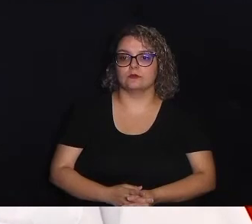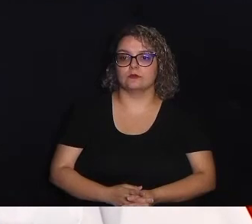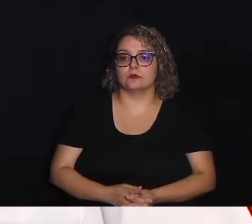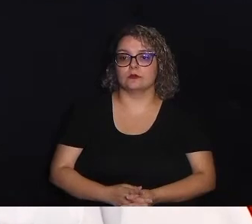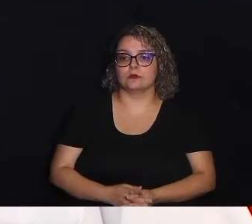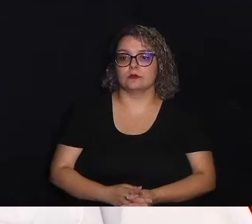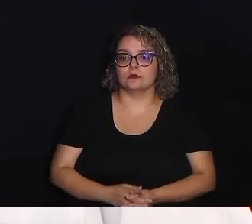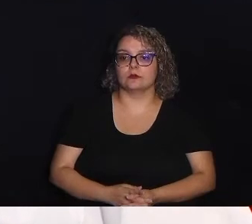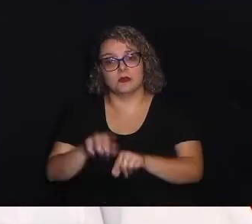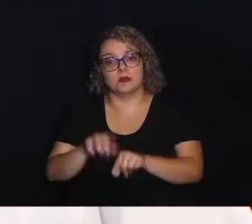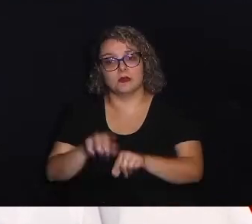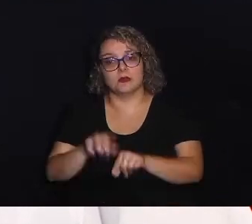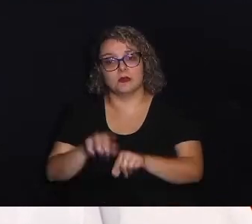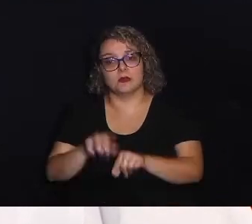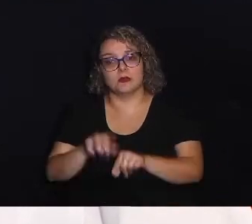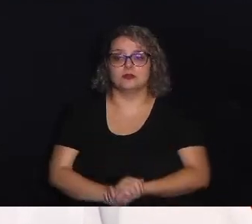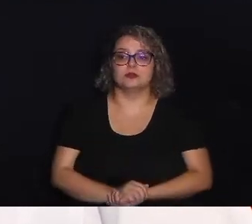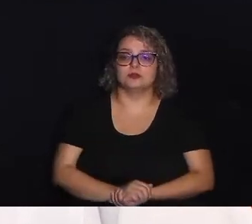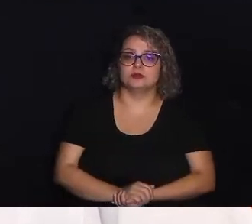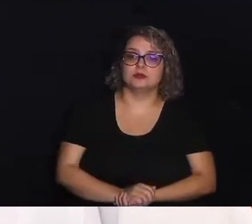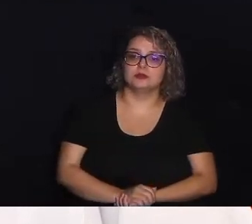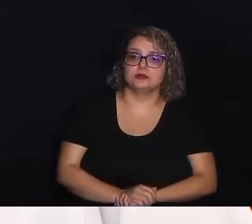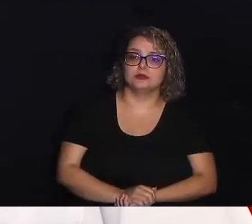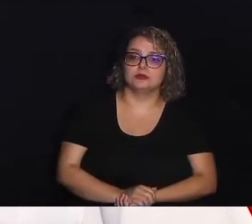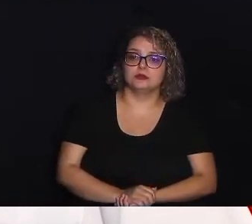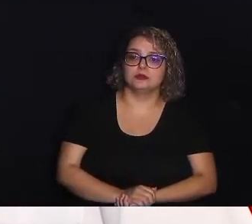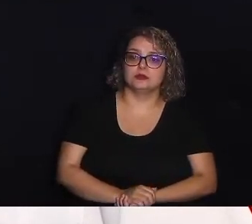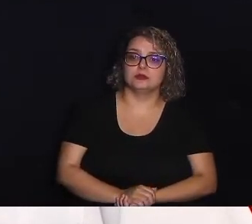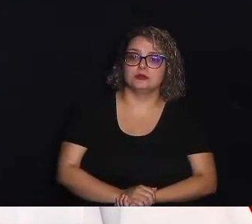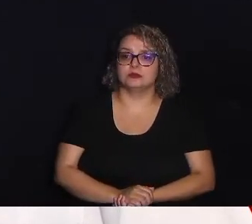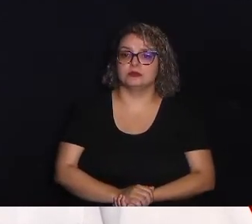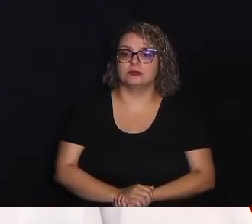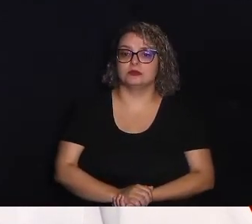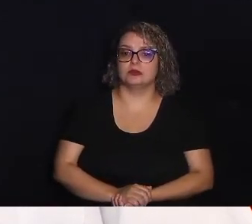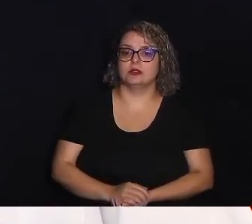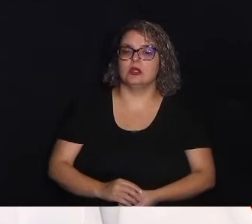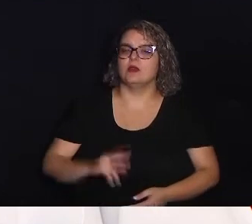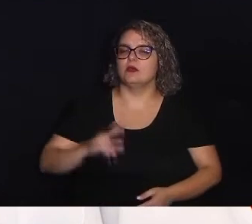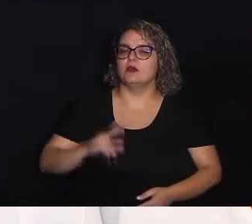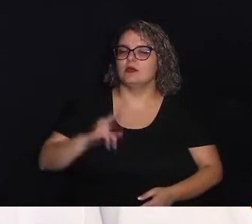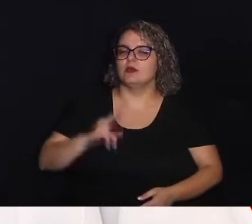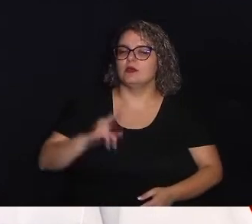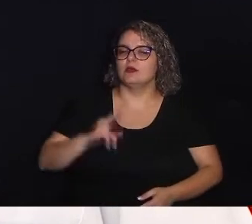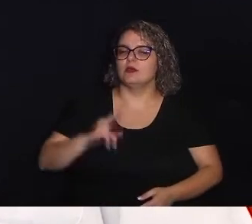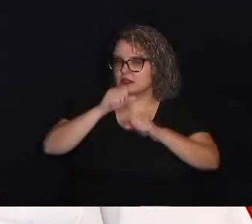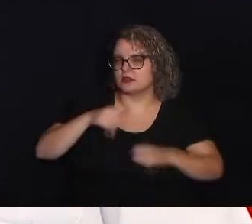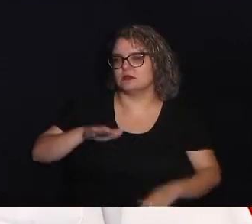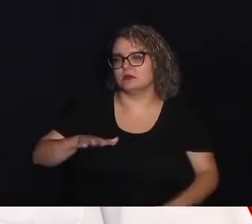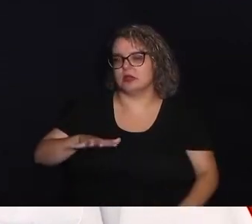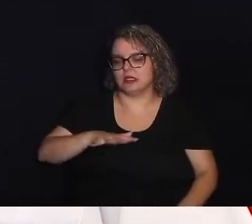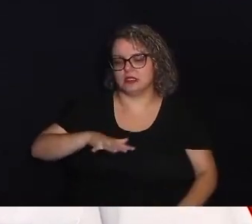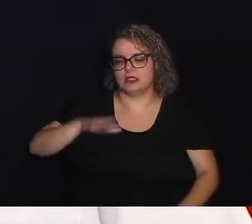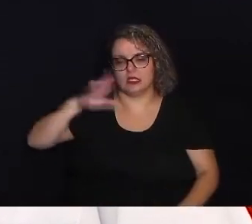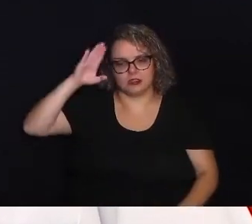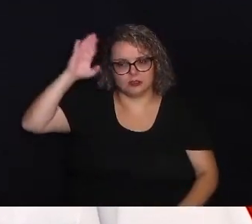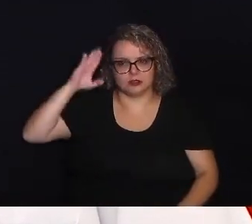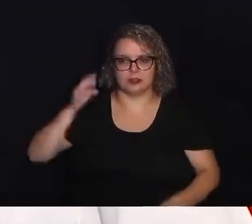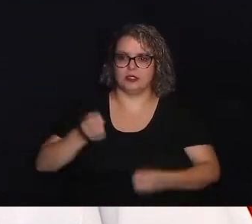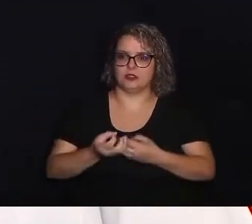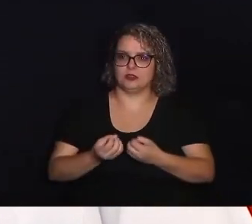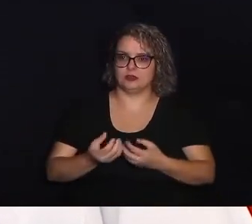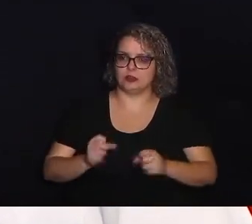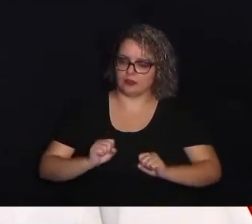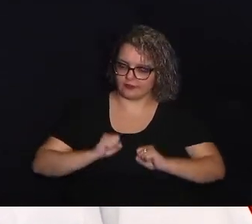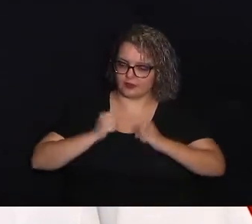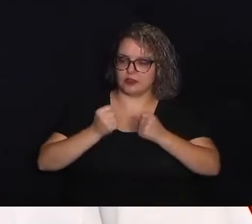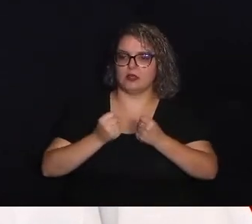Eh e acho que eh Além disso eh a gente tem como cada vez mais fortalecer esses